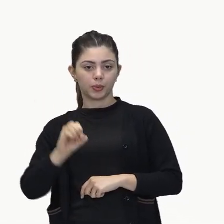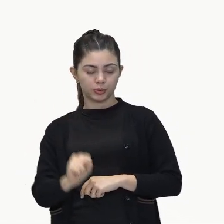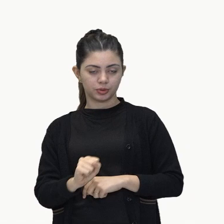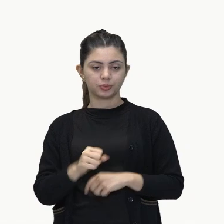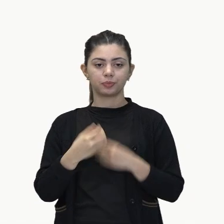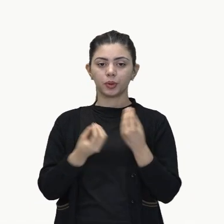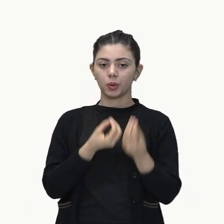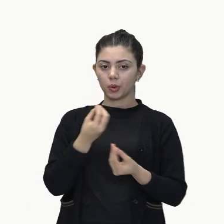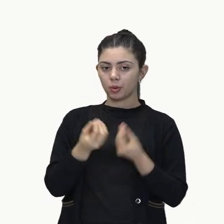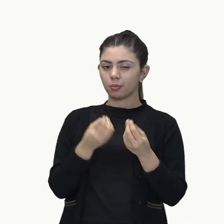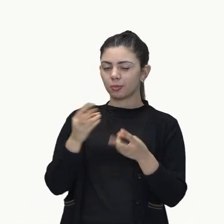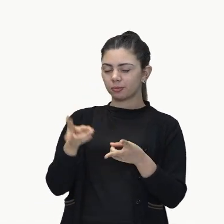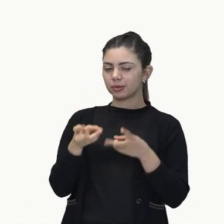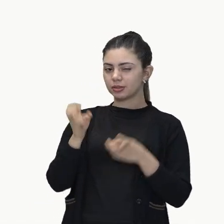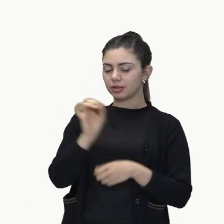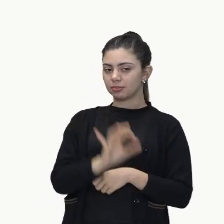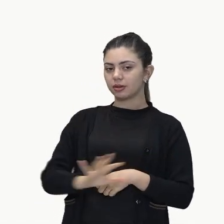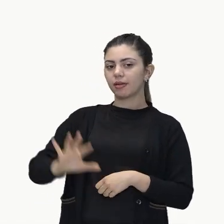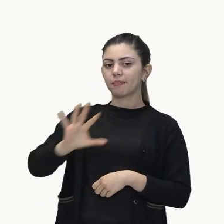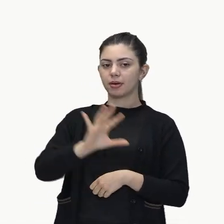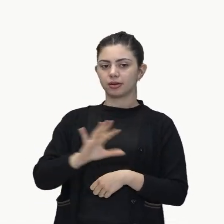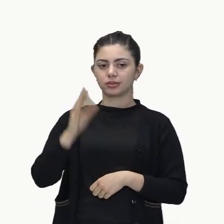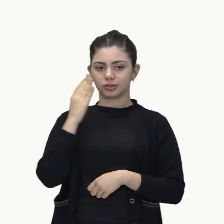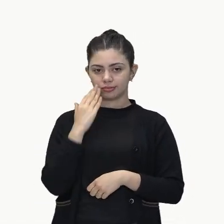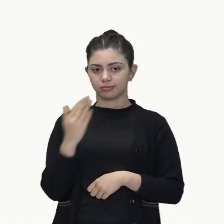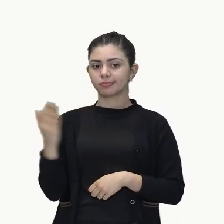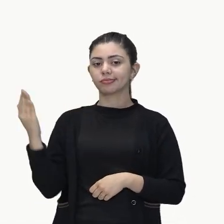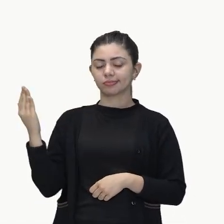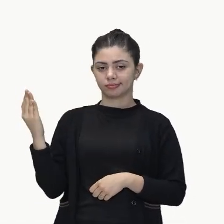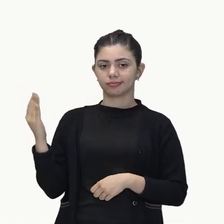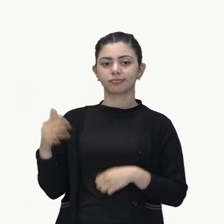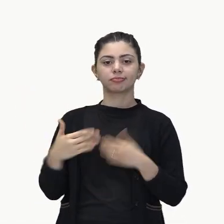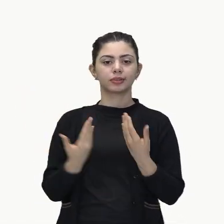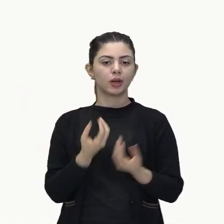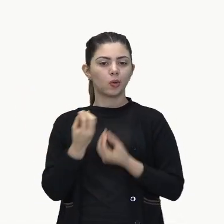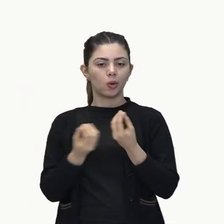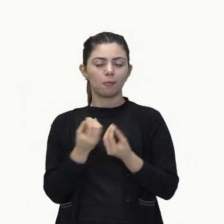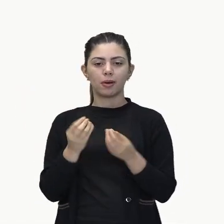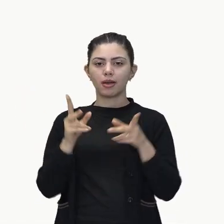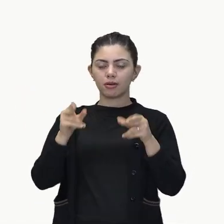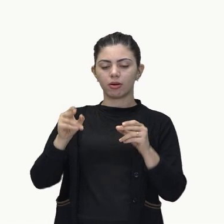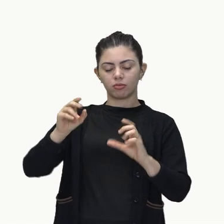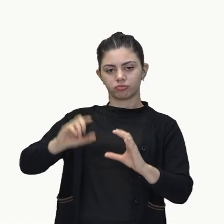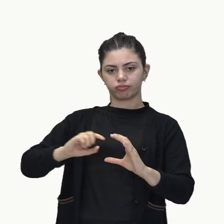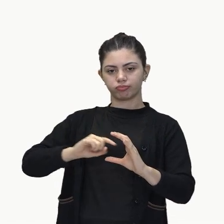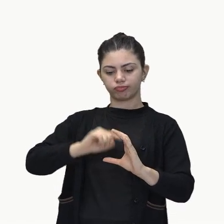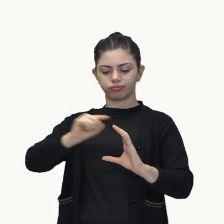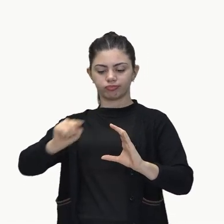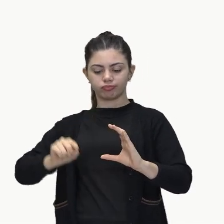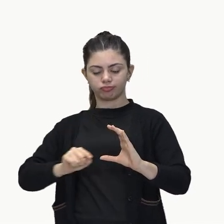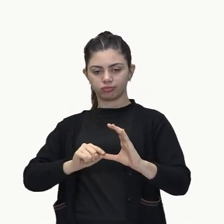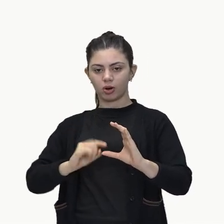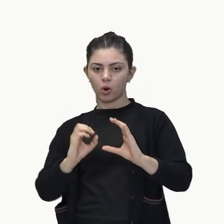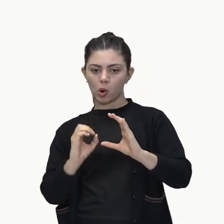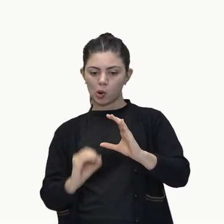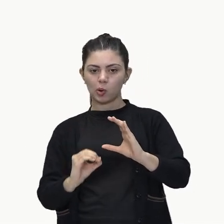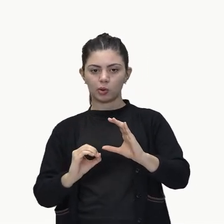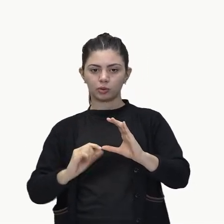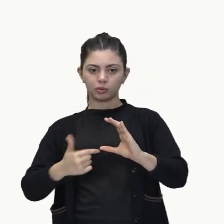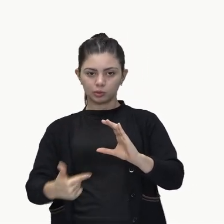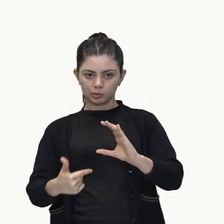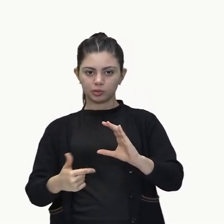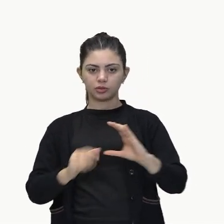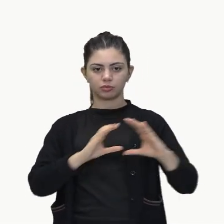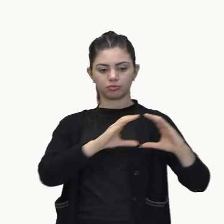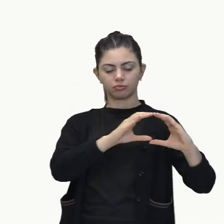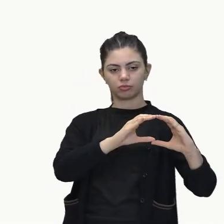compostos oxigenados cíclicos que a cadeia se fecha com o oxigênio. Então, temos